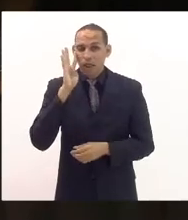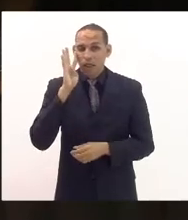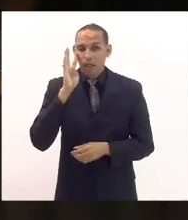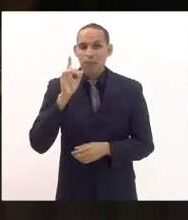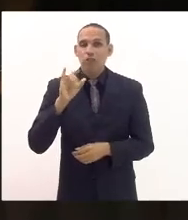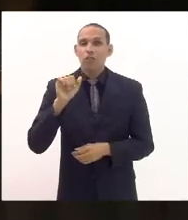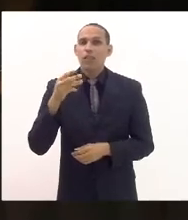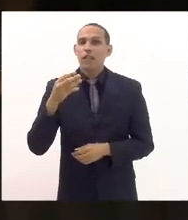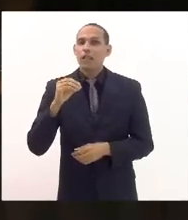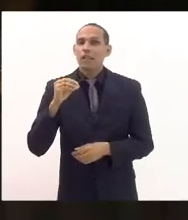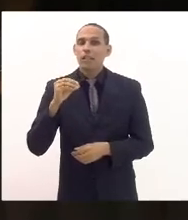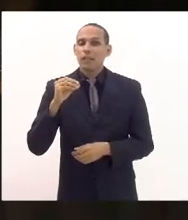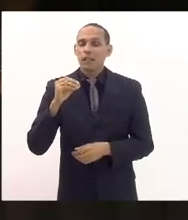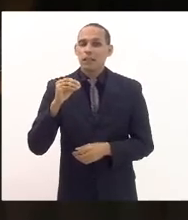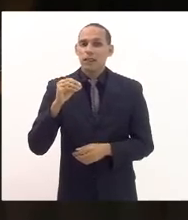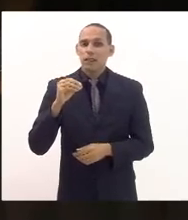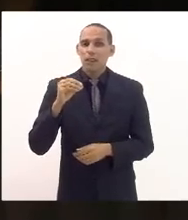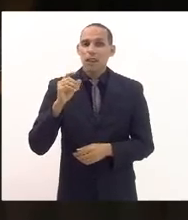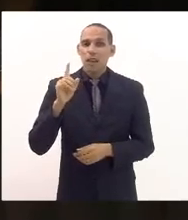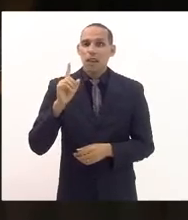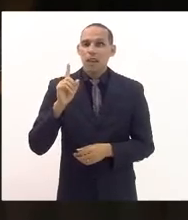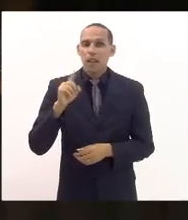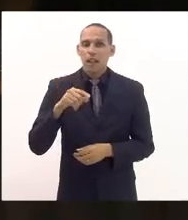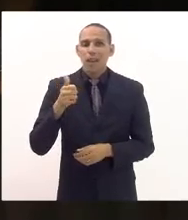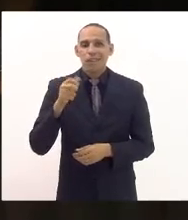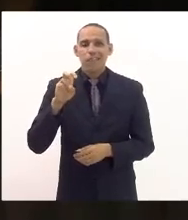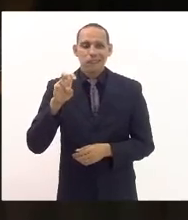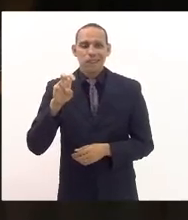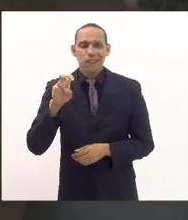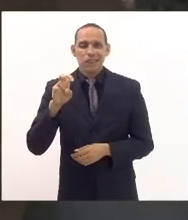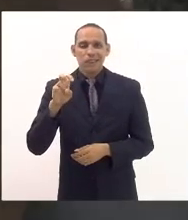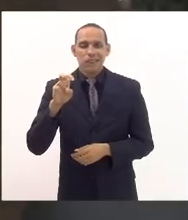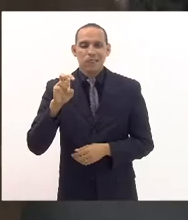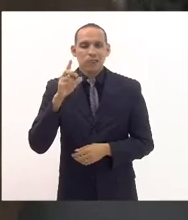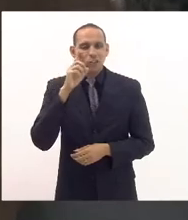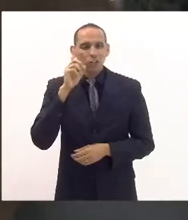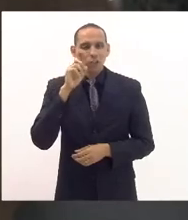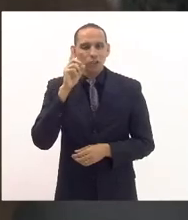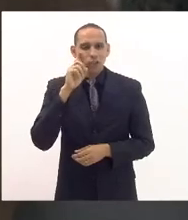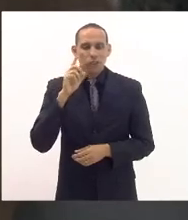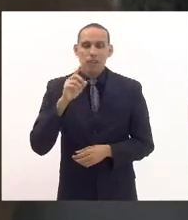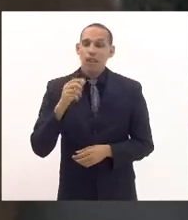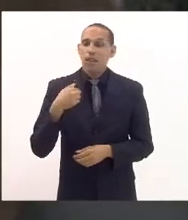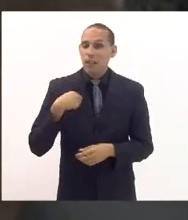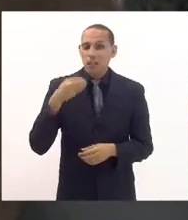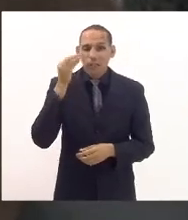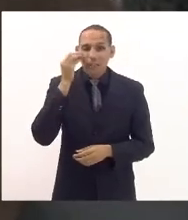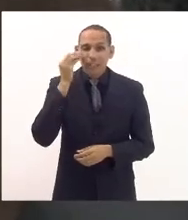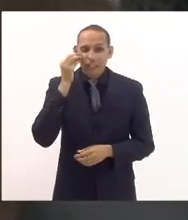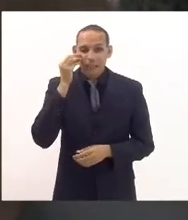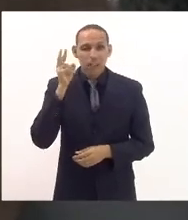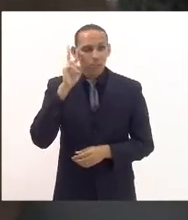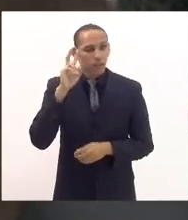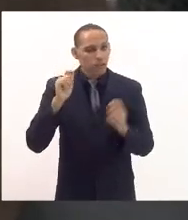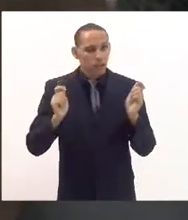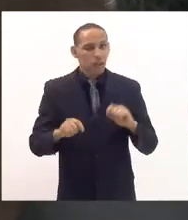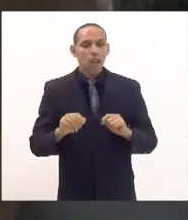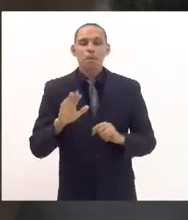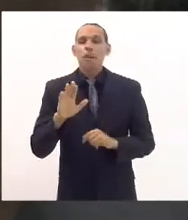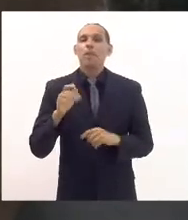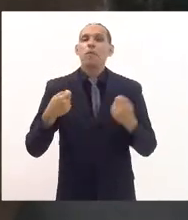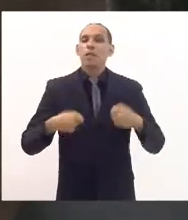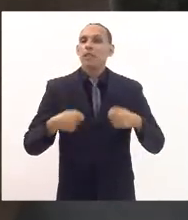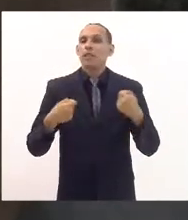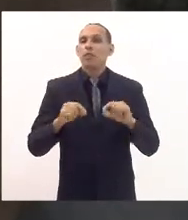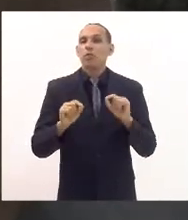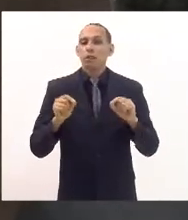vai ser dia 30s ela seria os quinto dia útil você não sabe o que eu posso tentar segunda mas eu